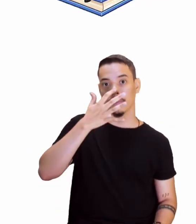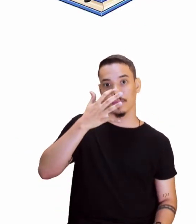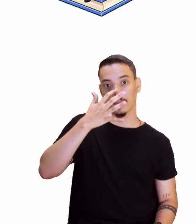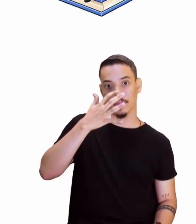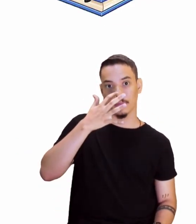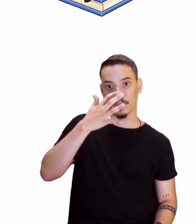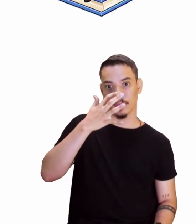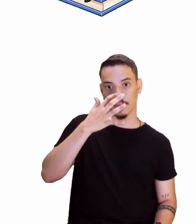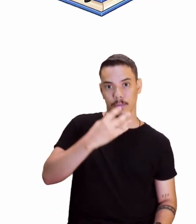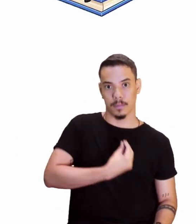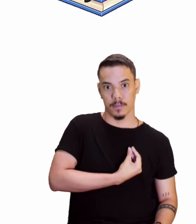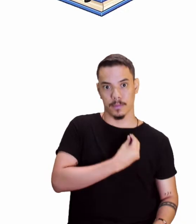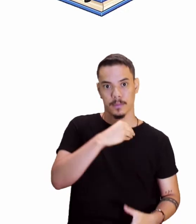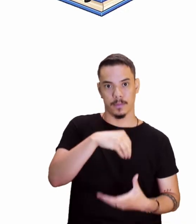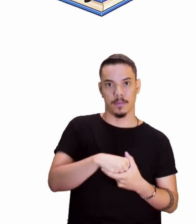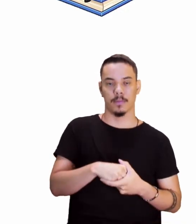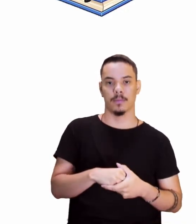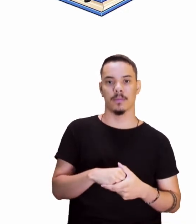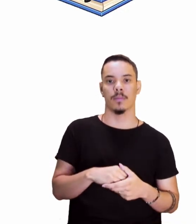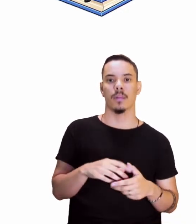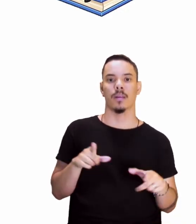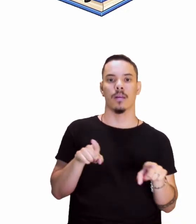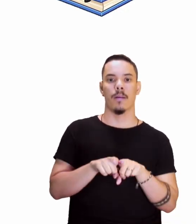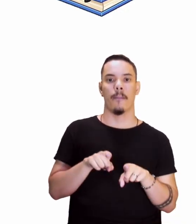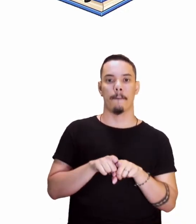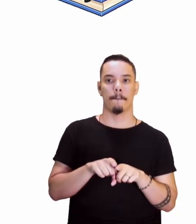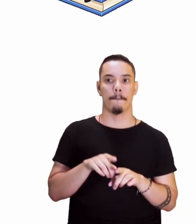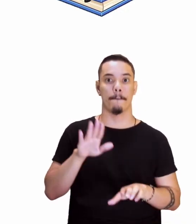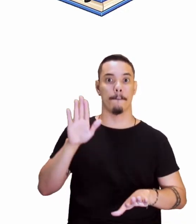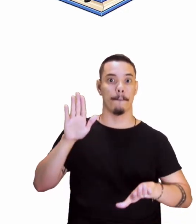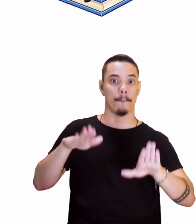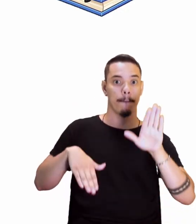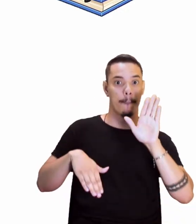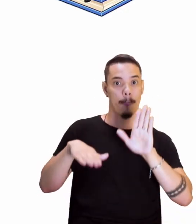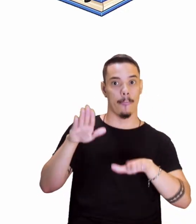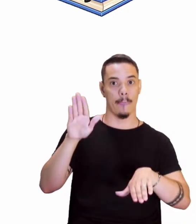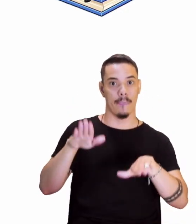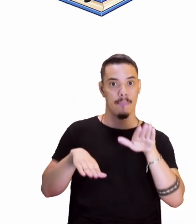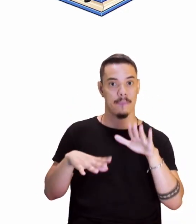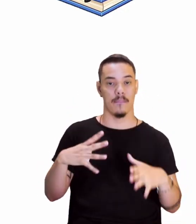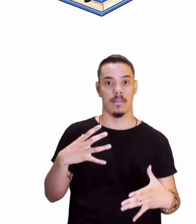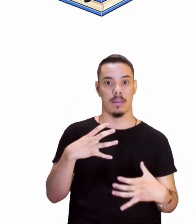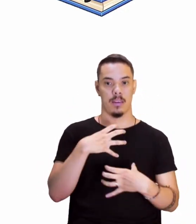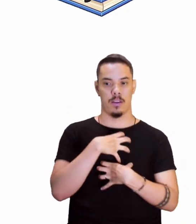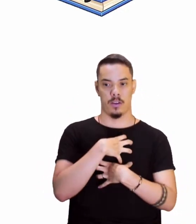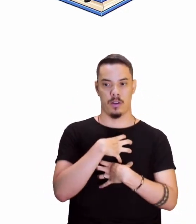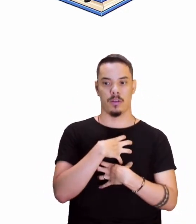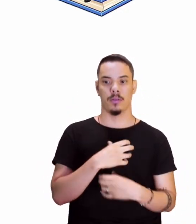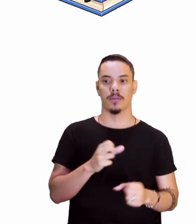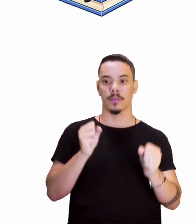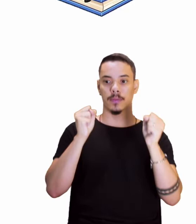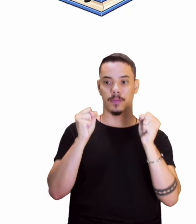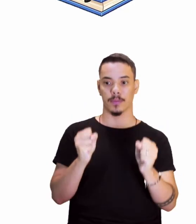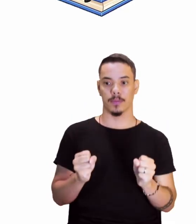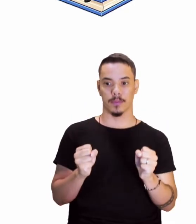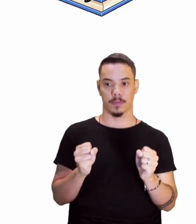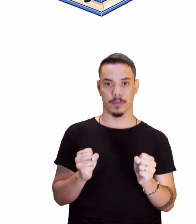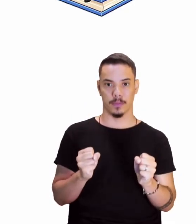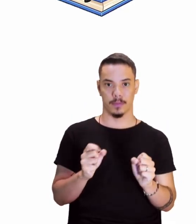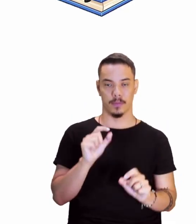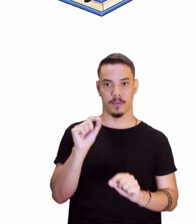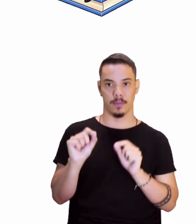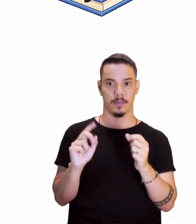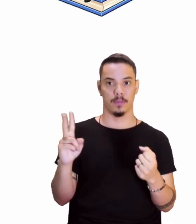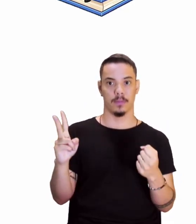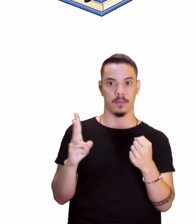assistir também, dependendo do sentido, ele pode ser o quê?